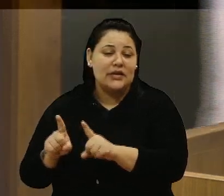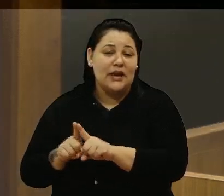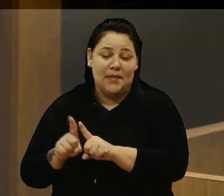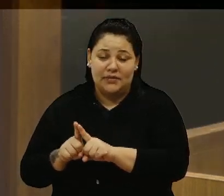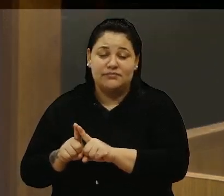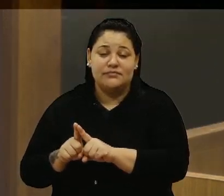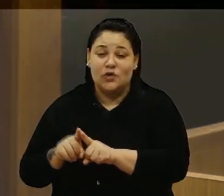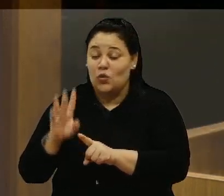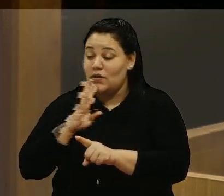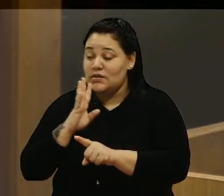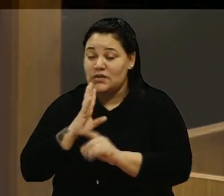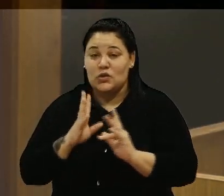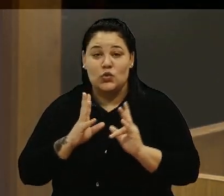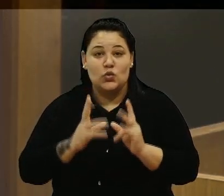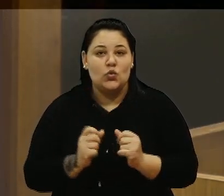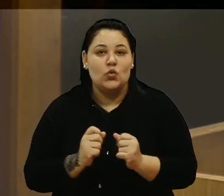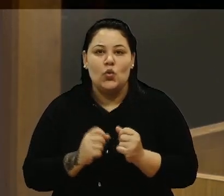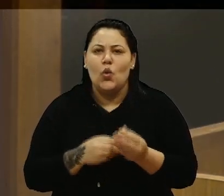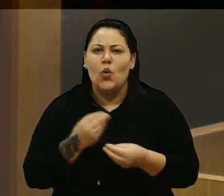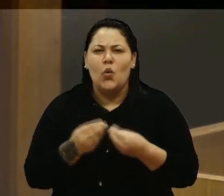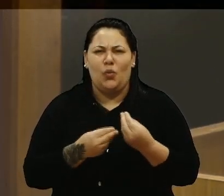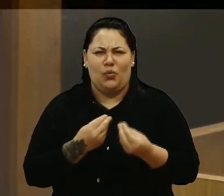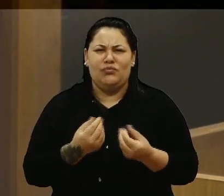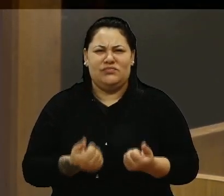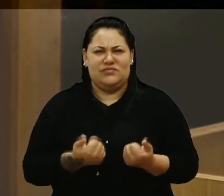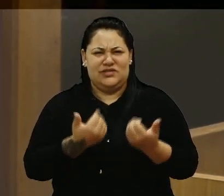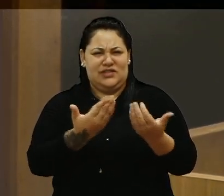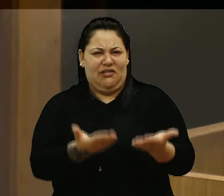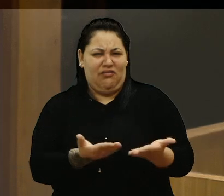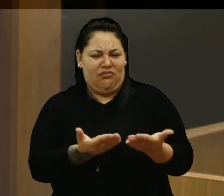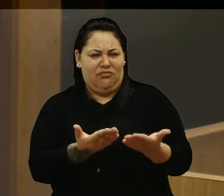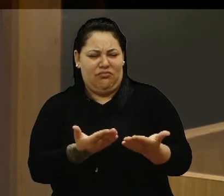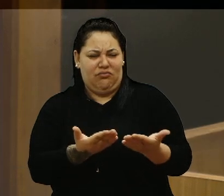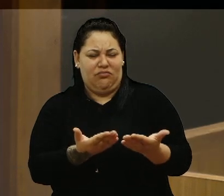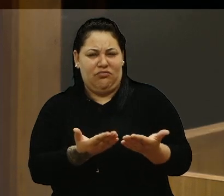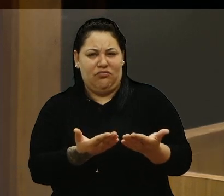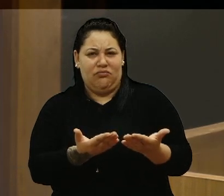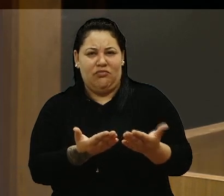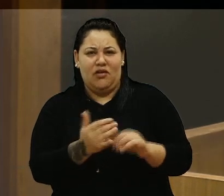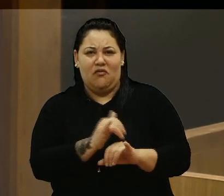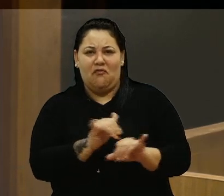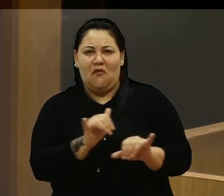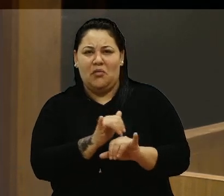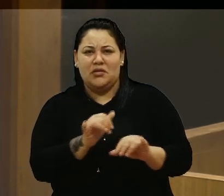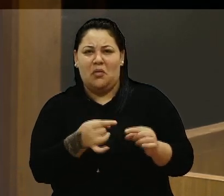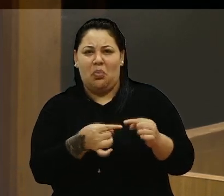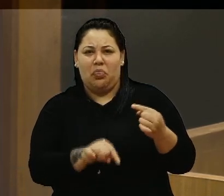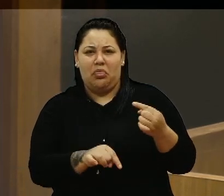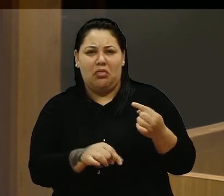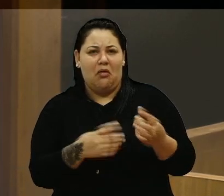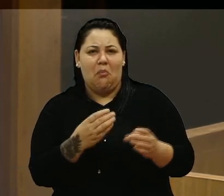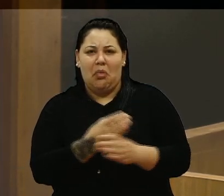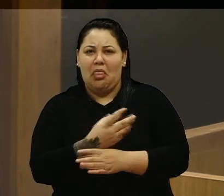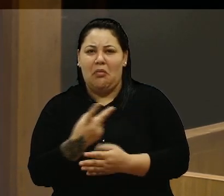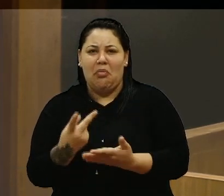pode ter passado informações totalmente equivocadas para este vereador?